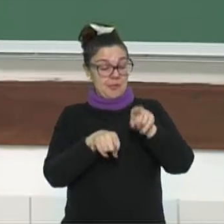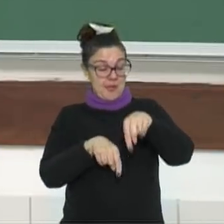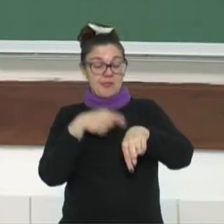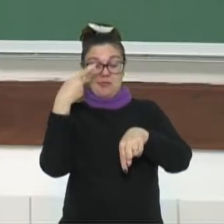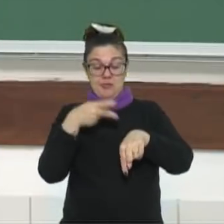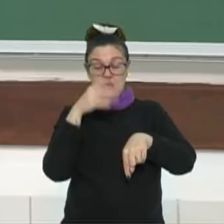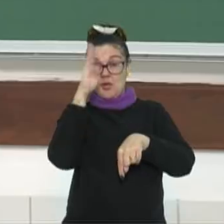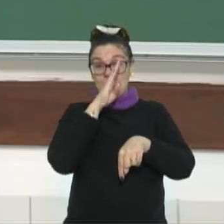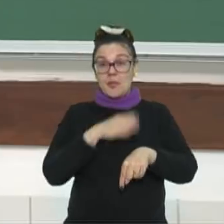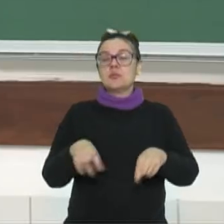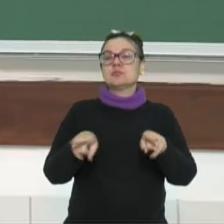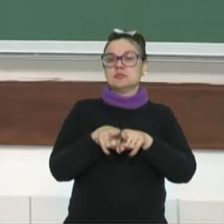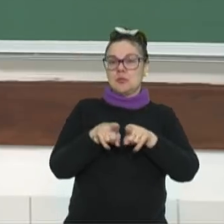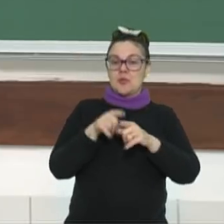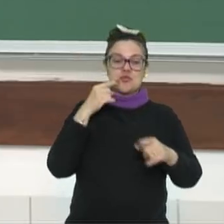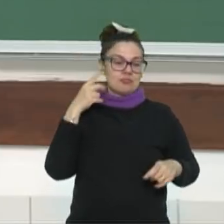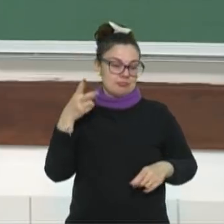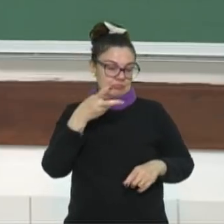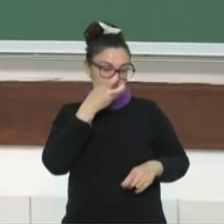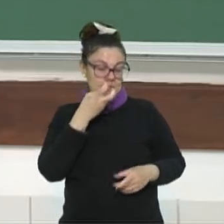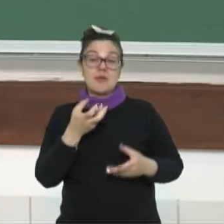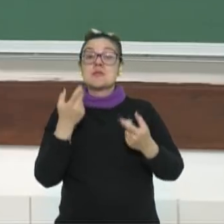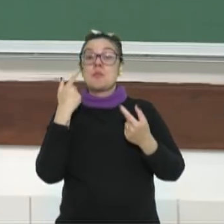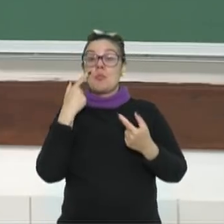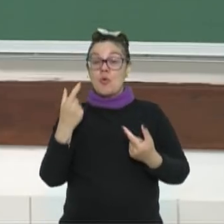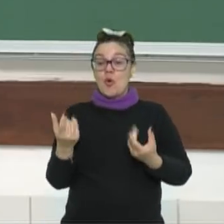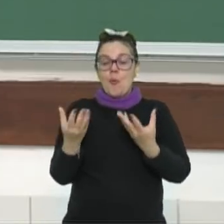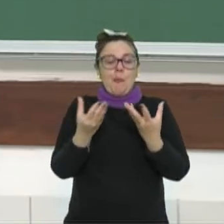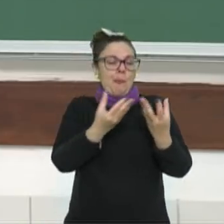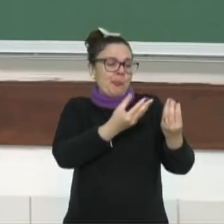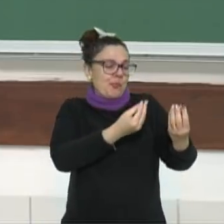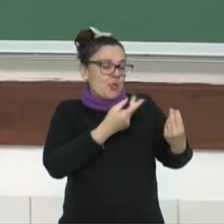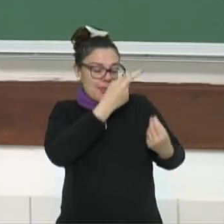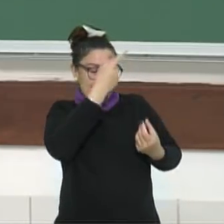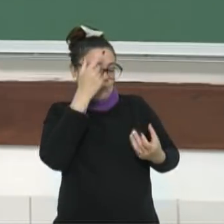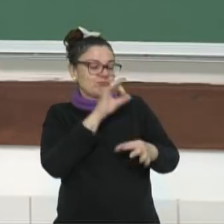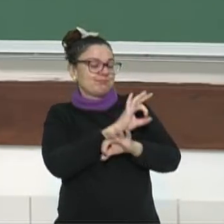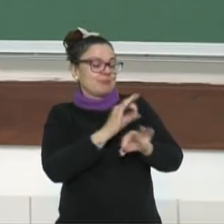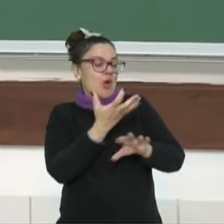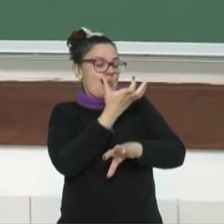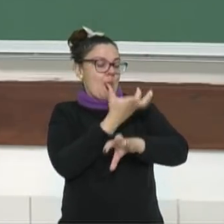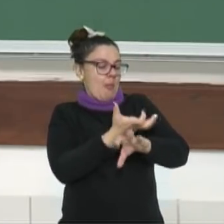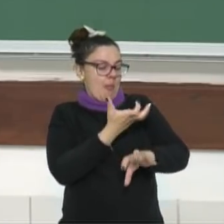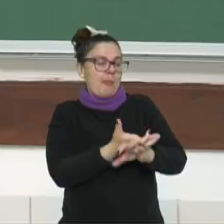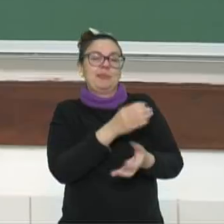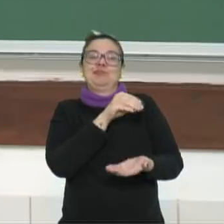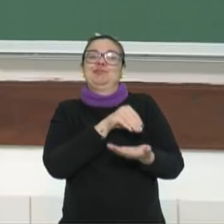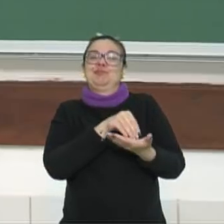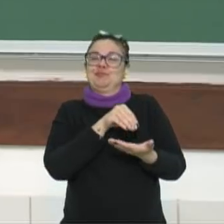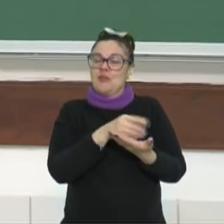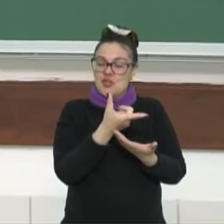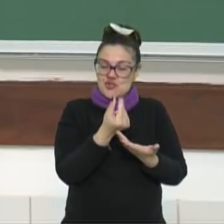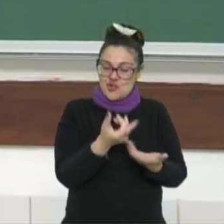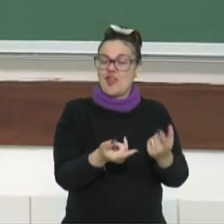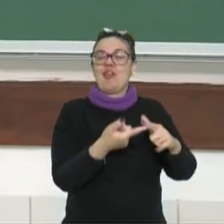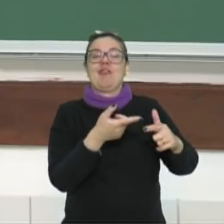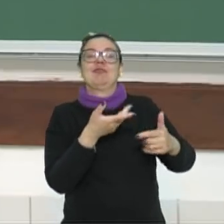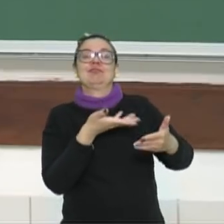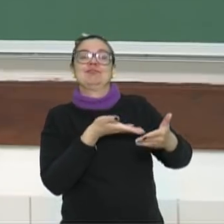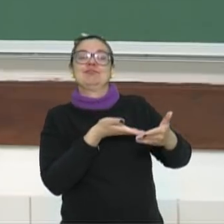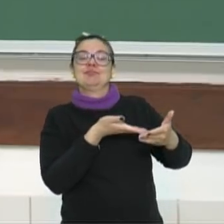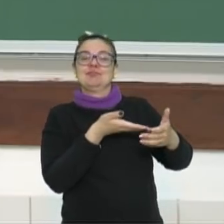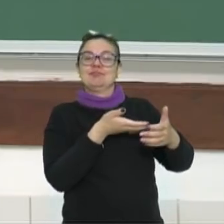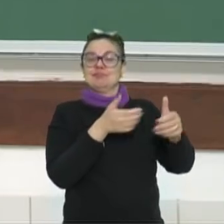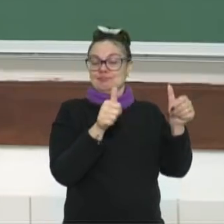ainda mais profundamente, né? Onde muitos têm poucos recursos financeiros, estruturais, e